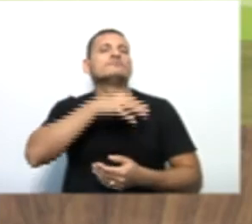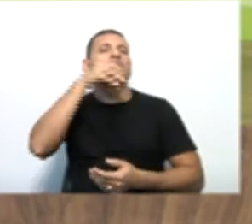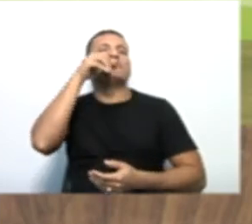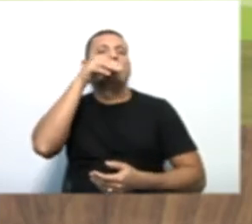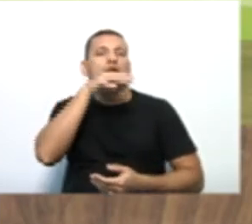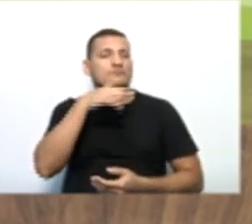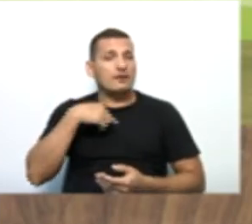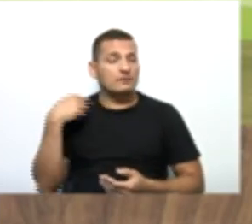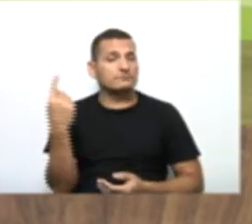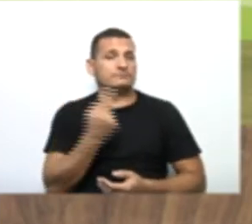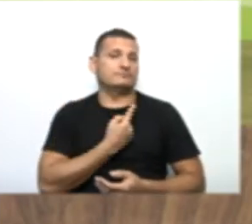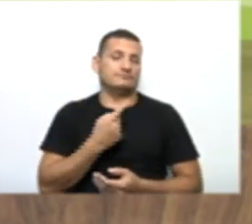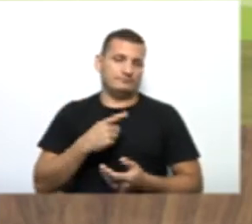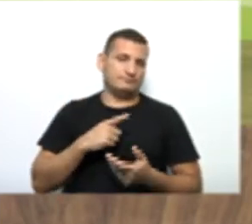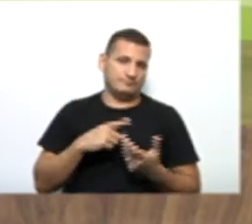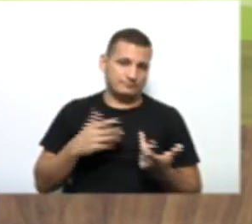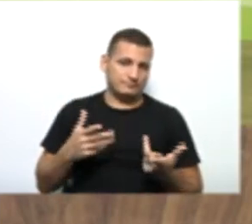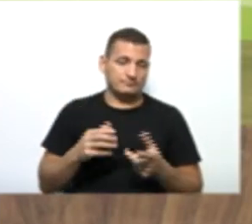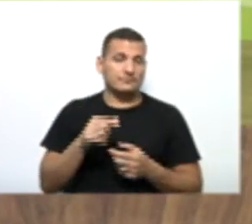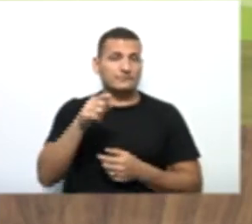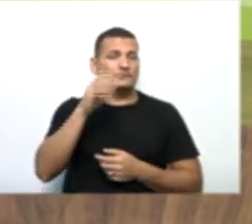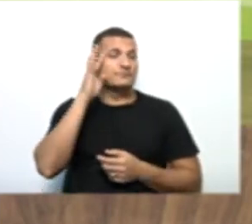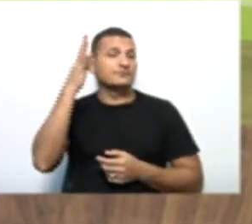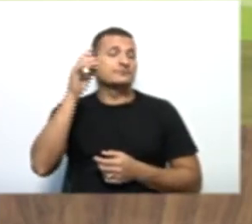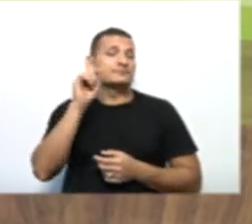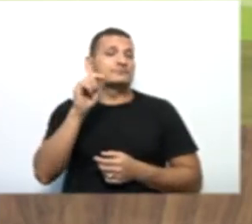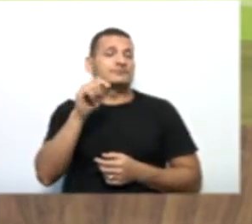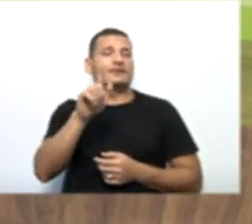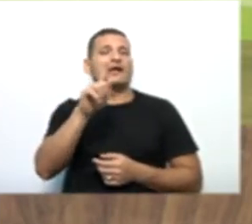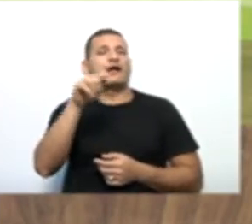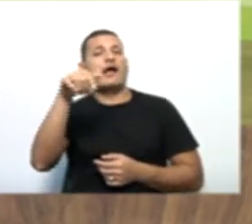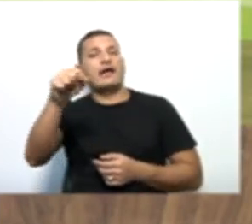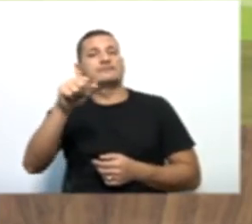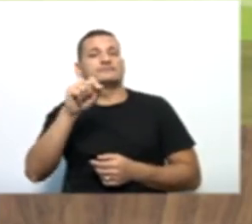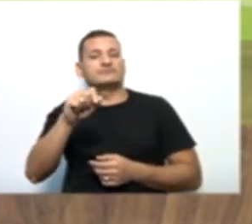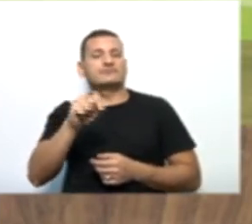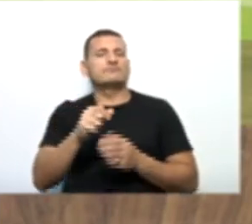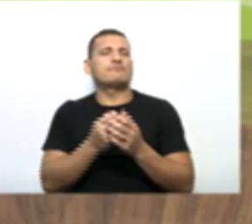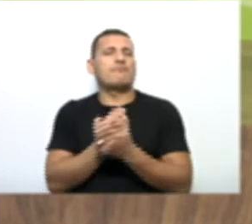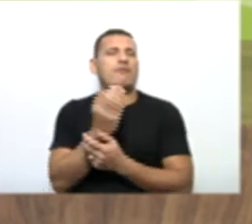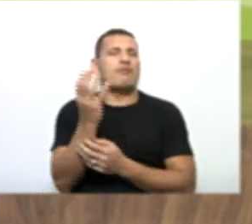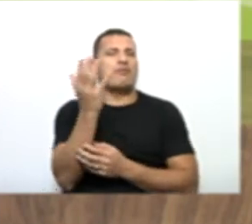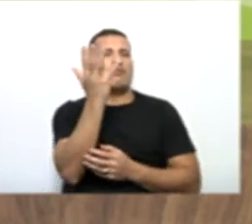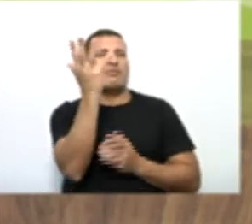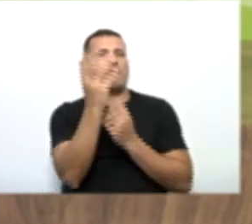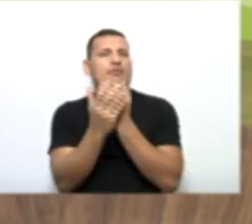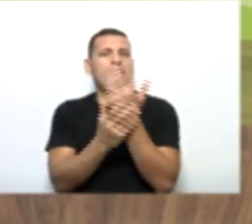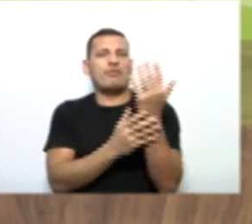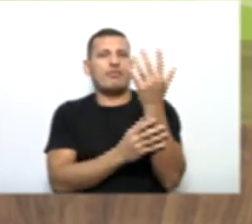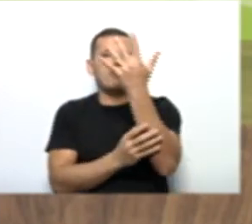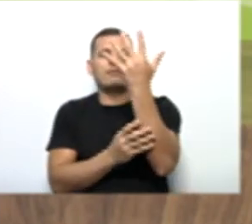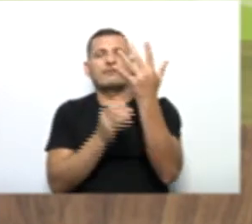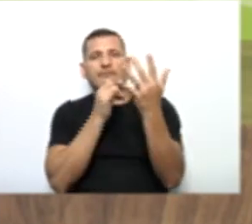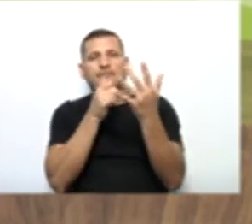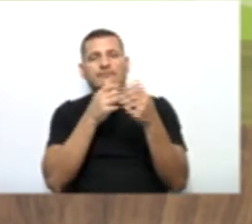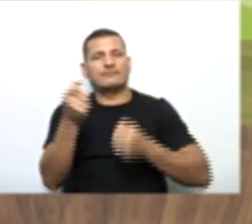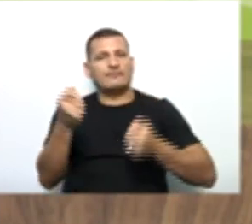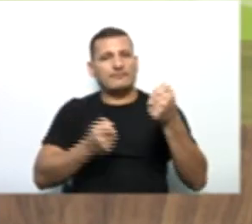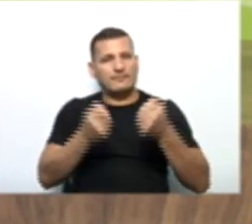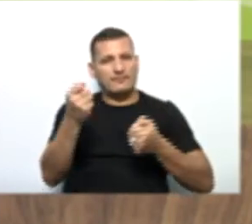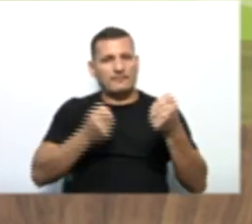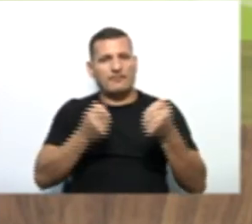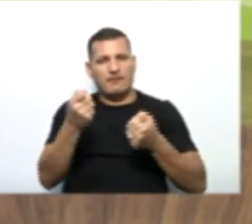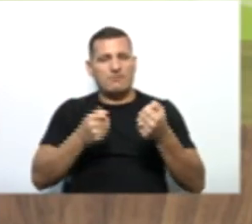Somos nós, né? Imagine você os gases que são soltados aí, que são emitidos dos automóveis, não é